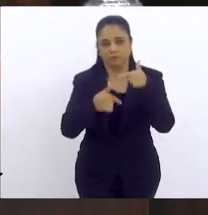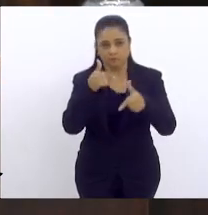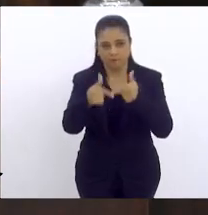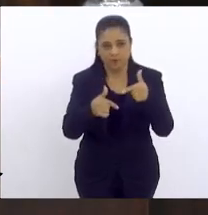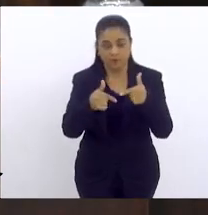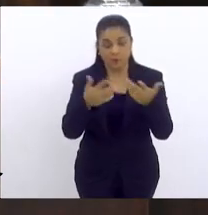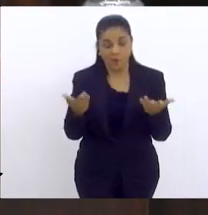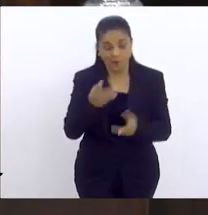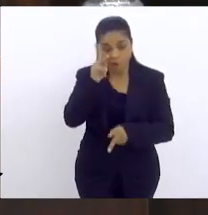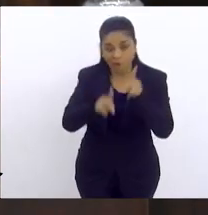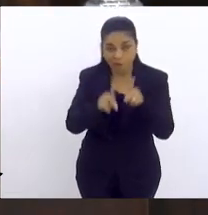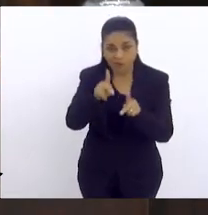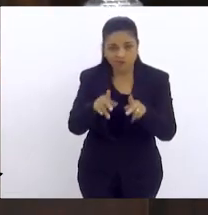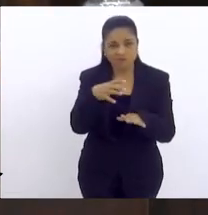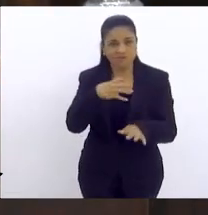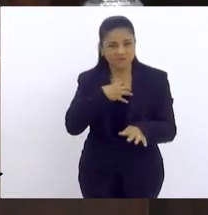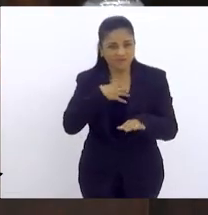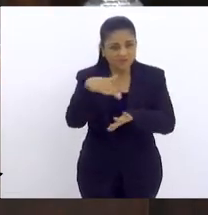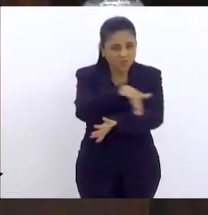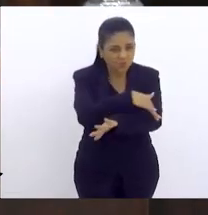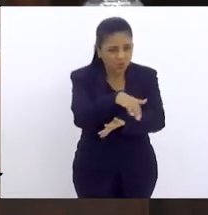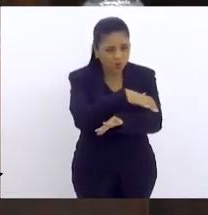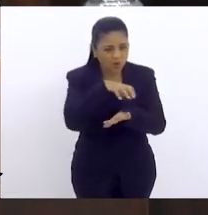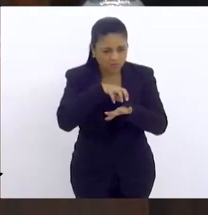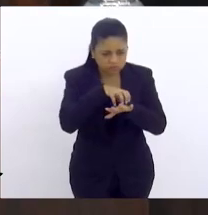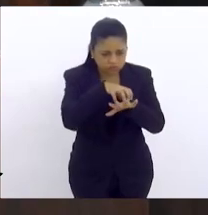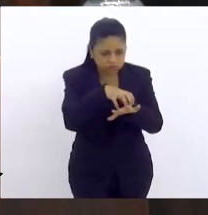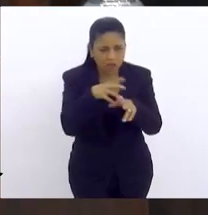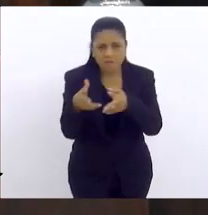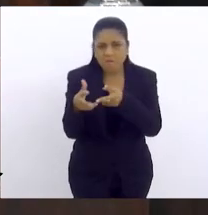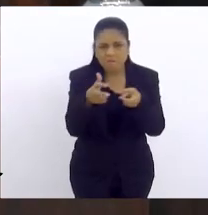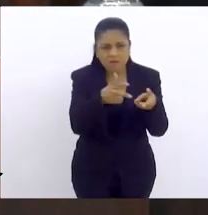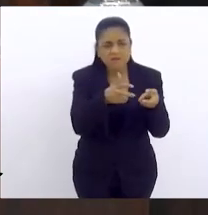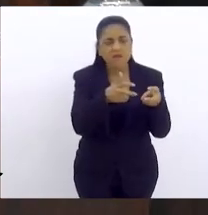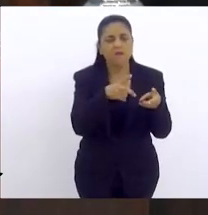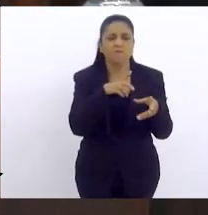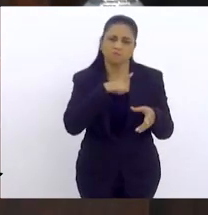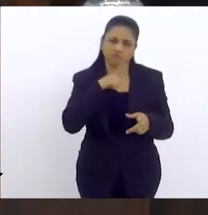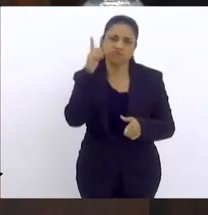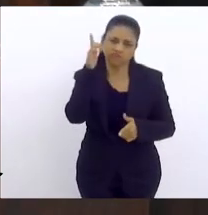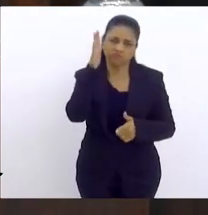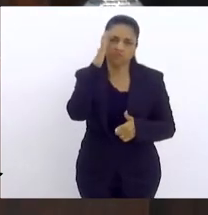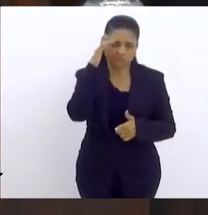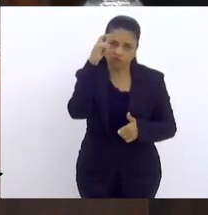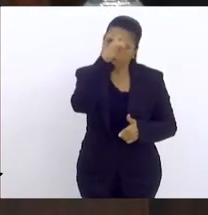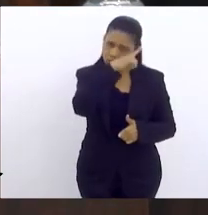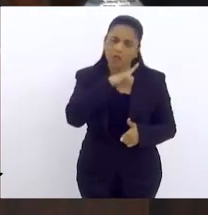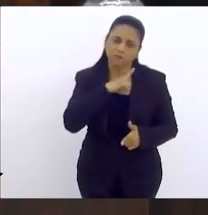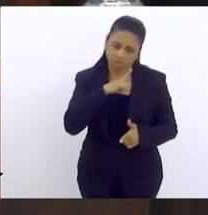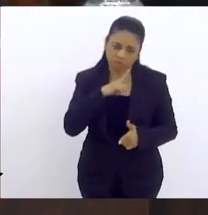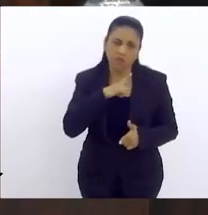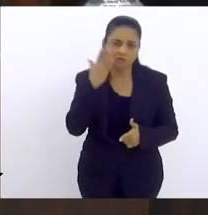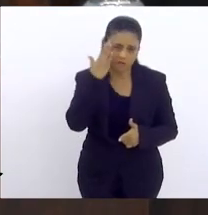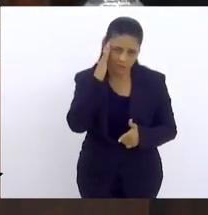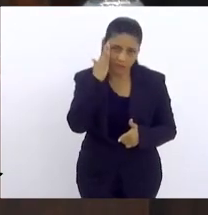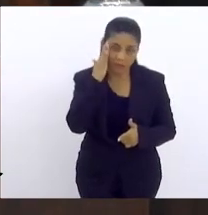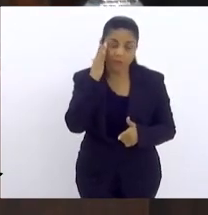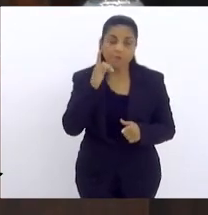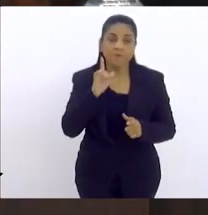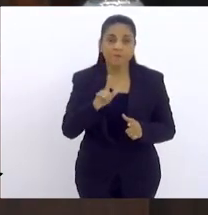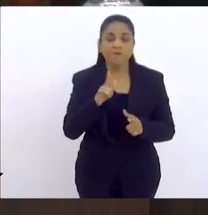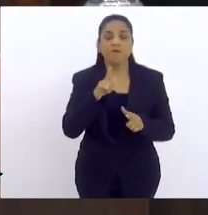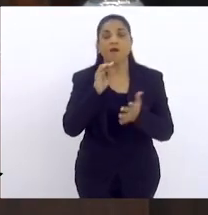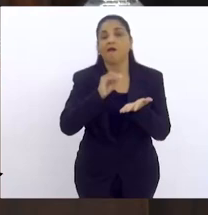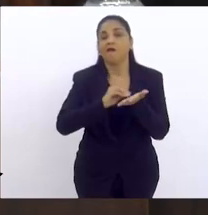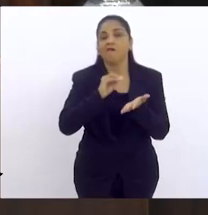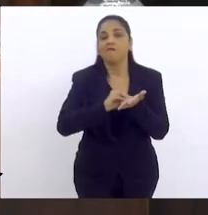sente nas ruas quando vê algumas viaturas E aí eu sei que é dificuldade que existe é exatamente questão da